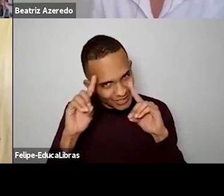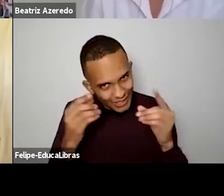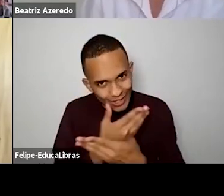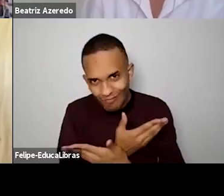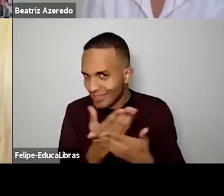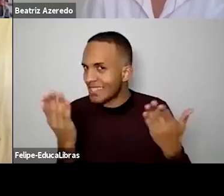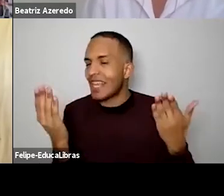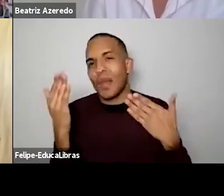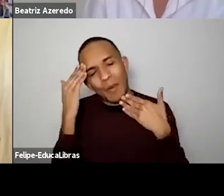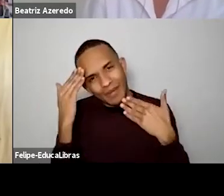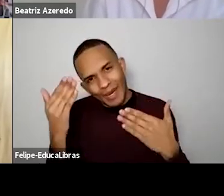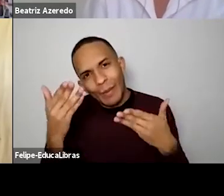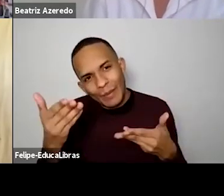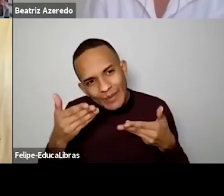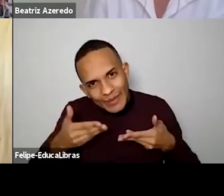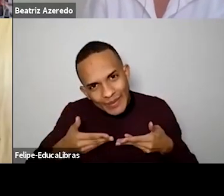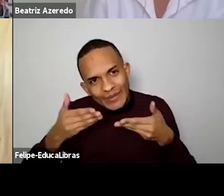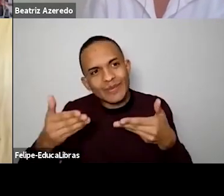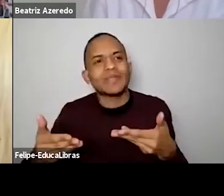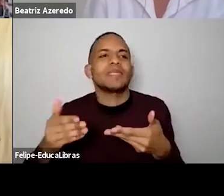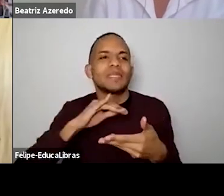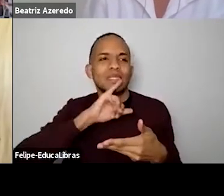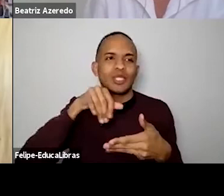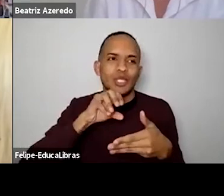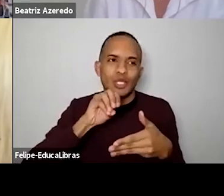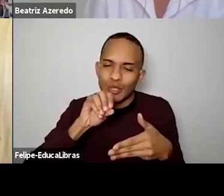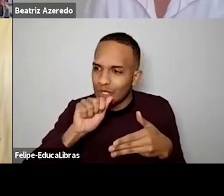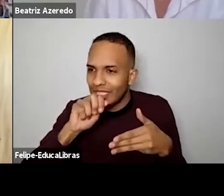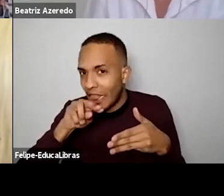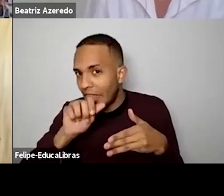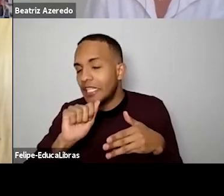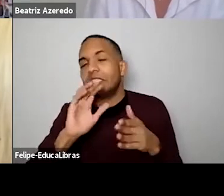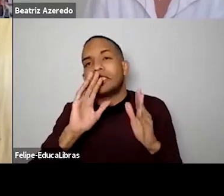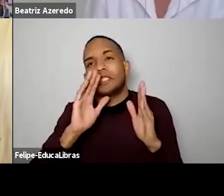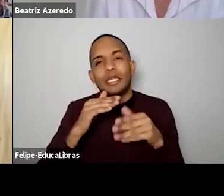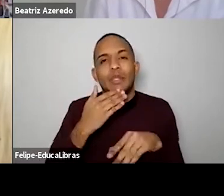convite, Joana. Conheço a Joana já há um tempinho, né?